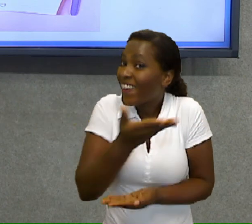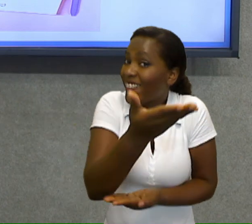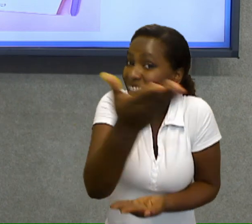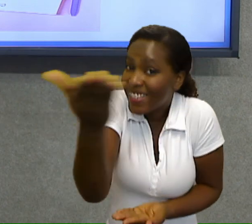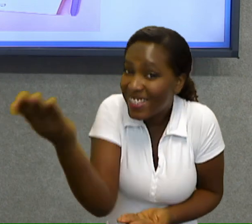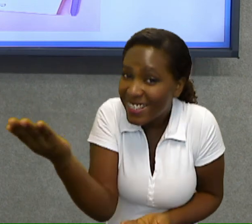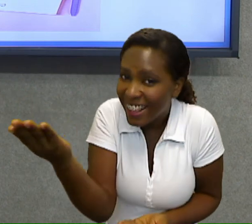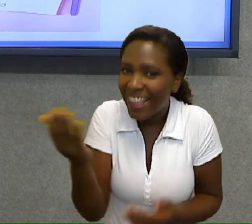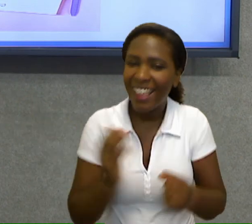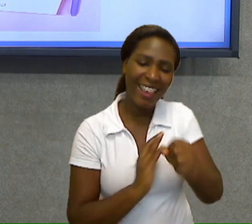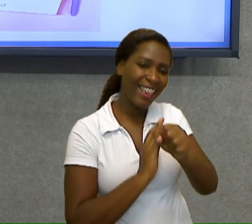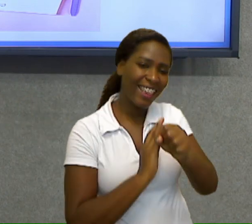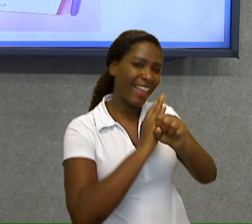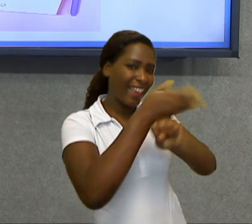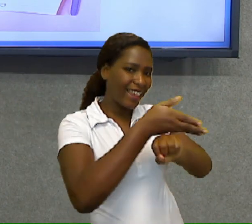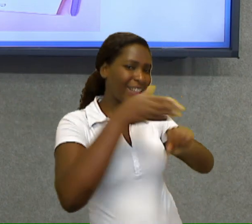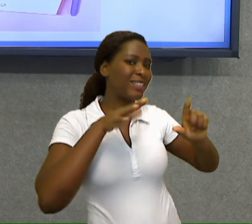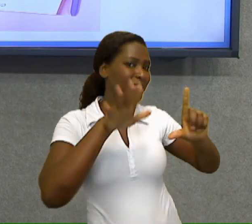Acesse a plataforma